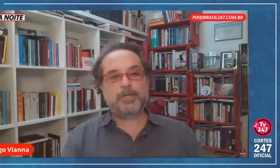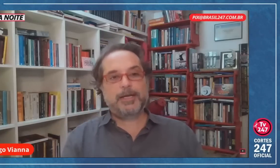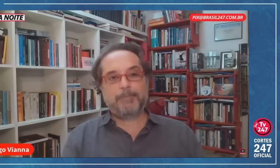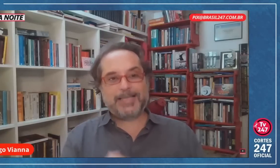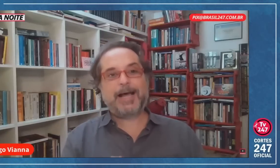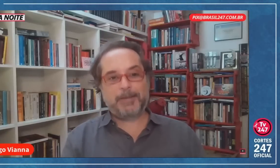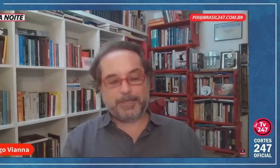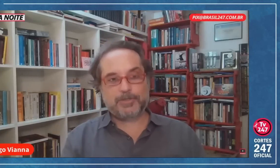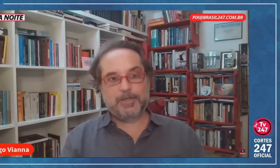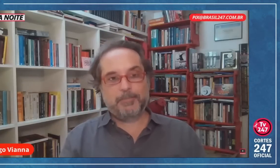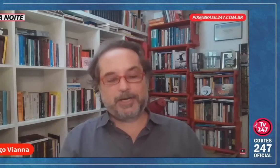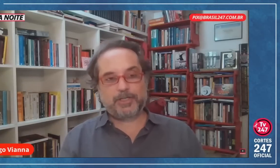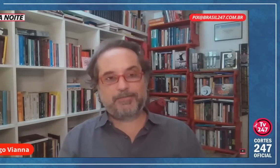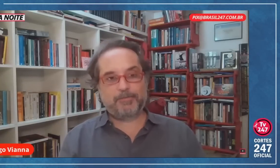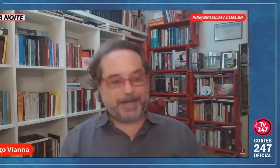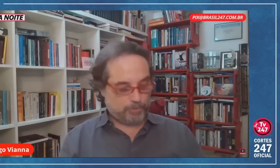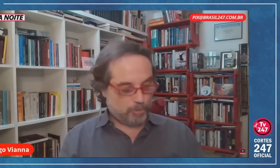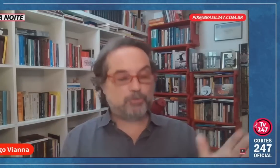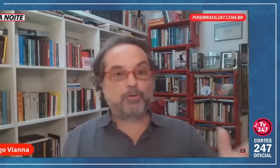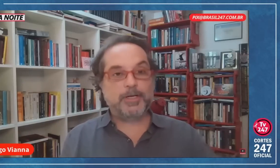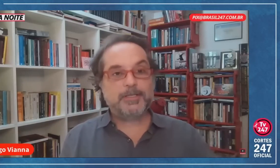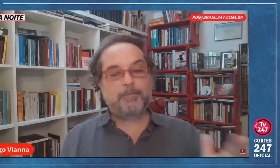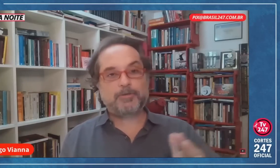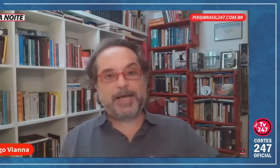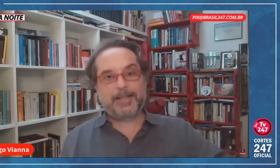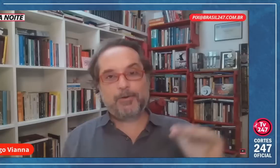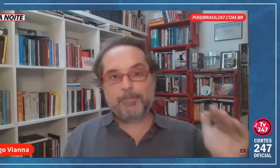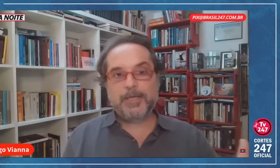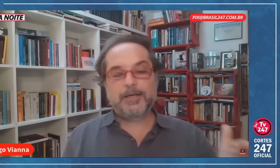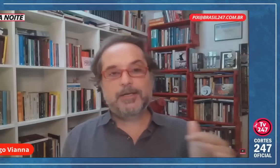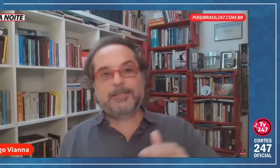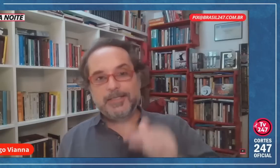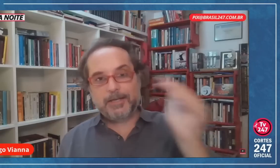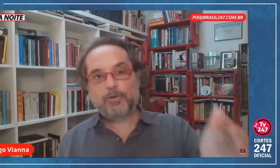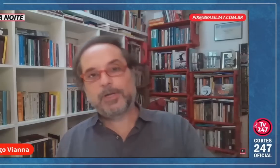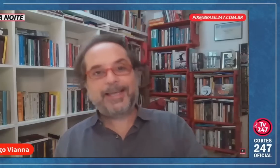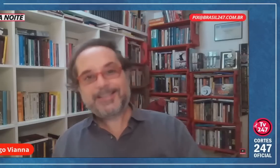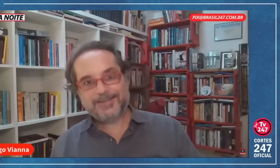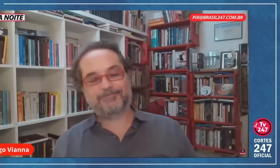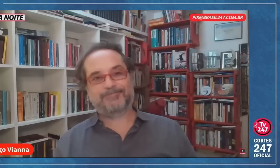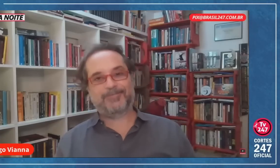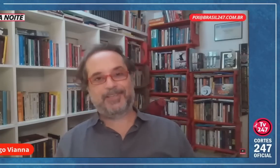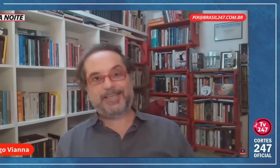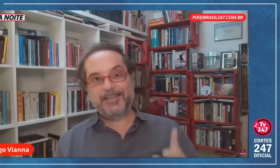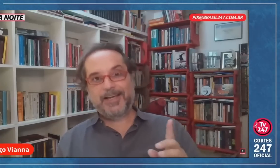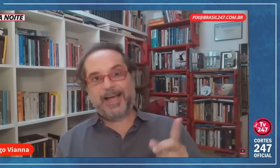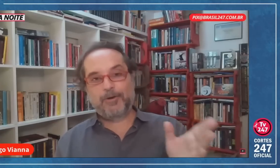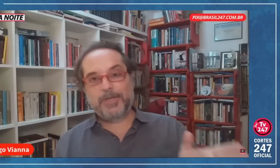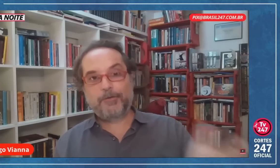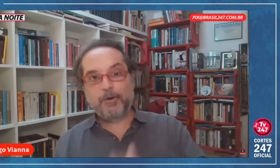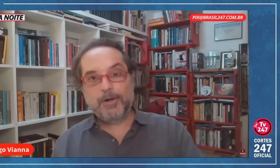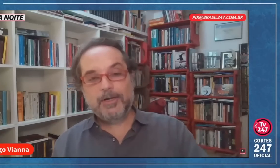os juros mais rapidamente. Porque a gente já está vendo vários consultores, pessoal da área da economia, dizendo que o Lula tem razão, que